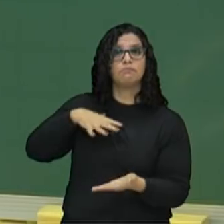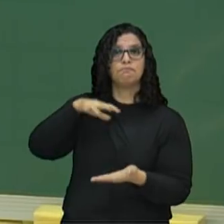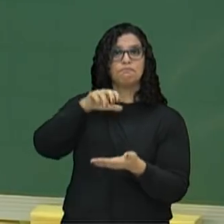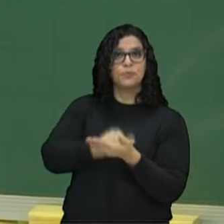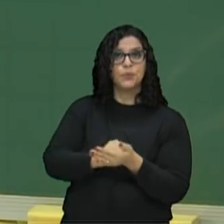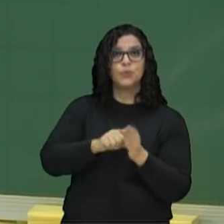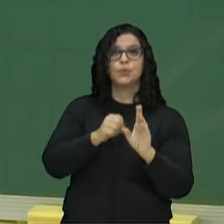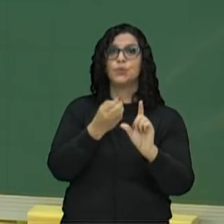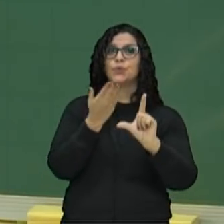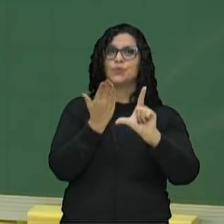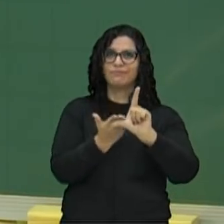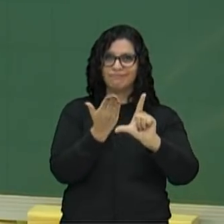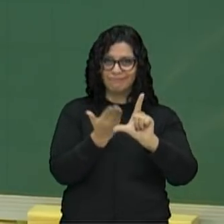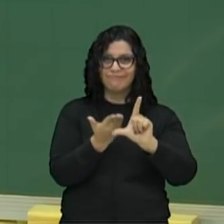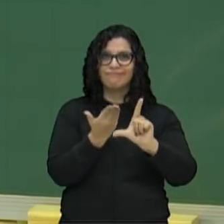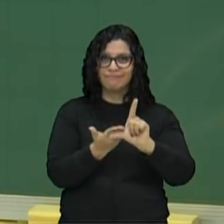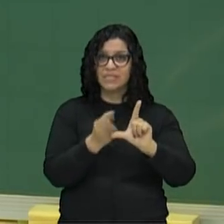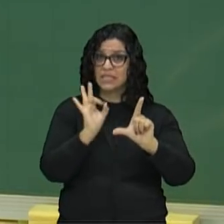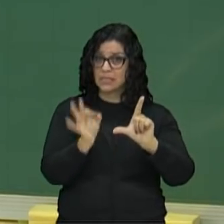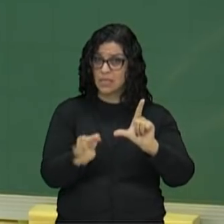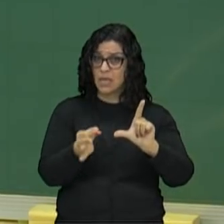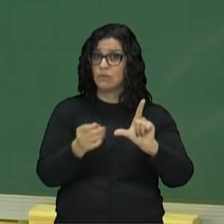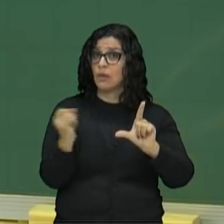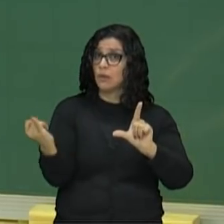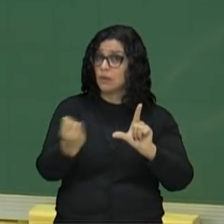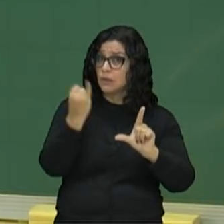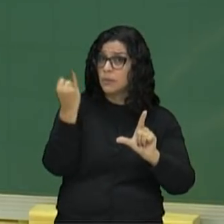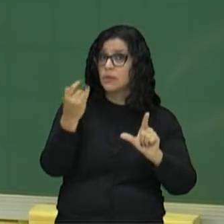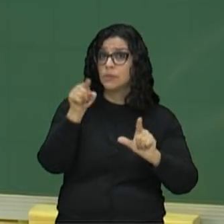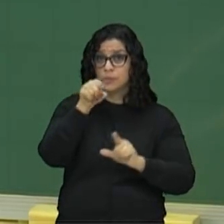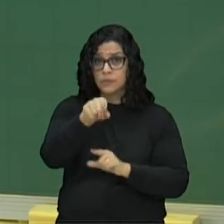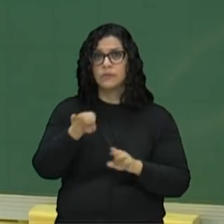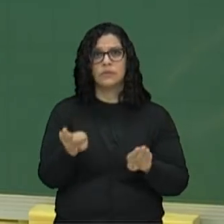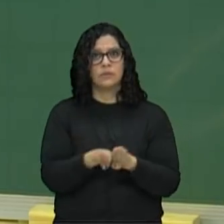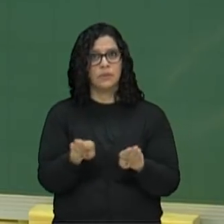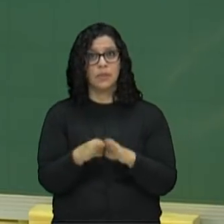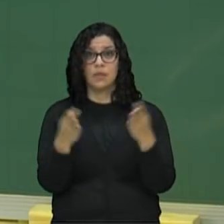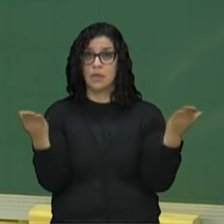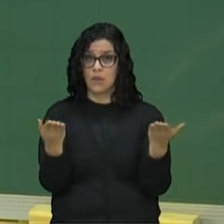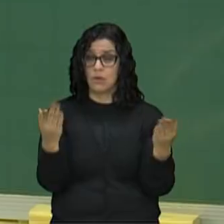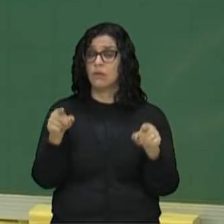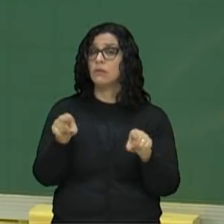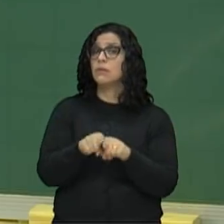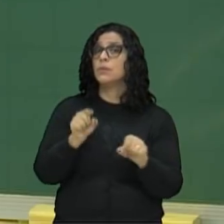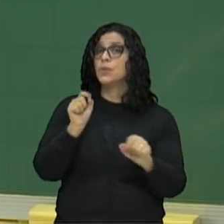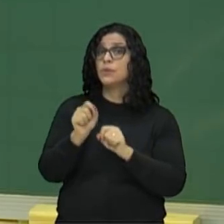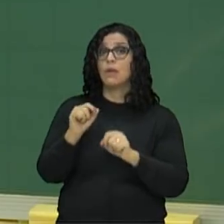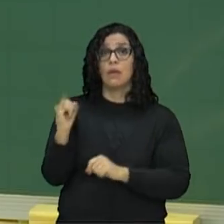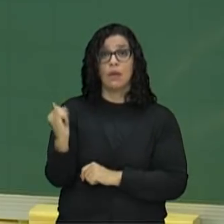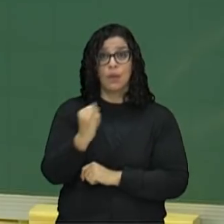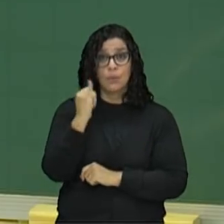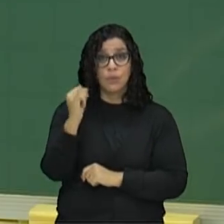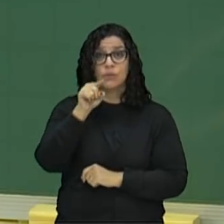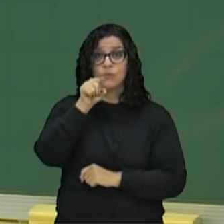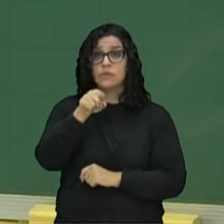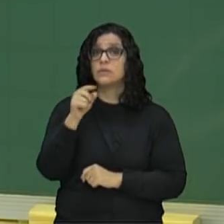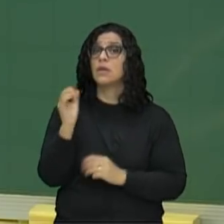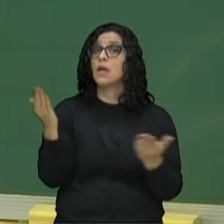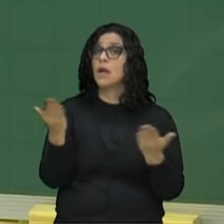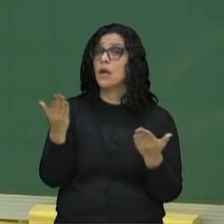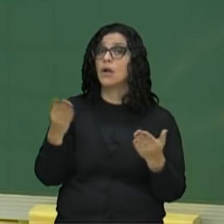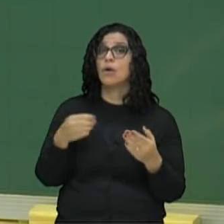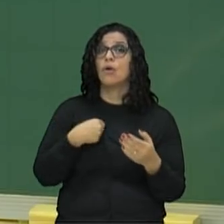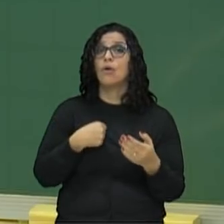presença lá no link. Isso é muito importante para você. E também é muito importante que